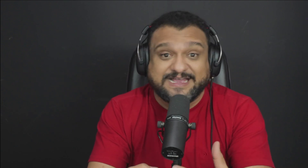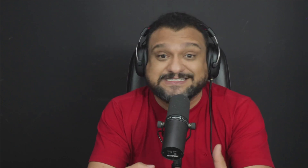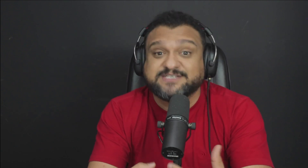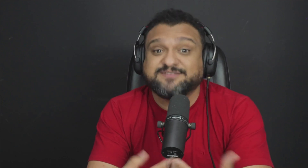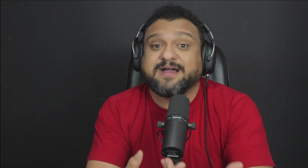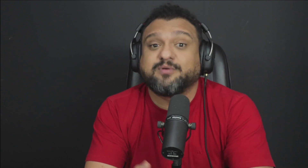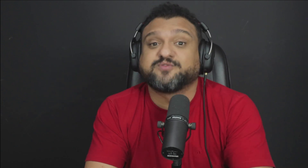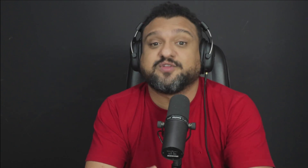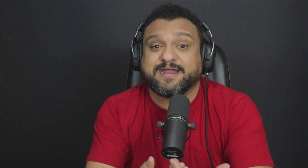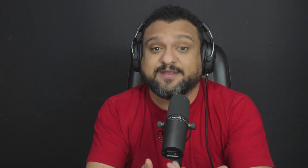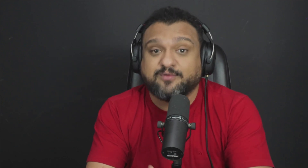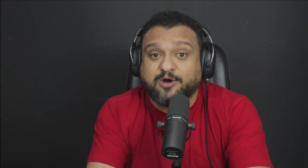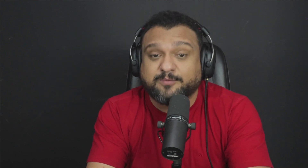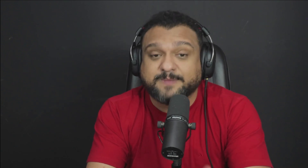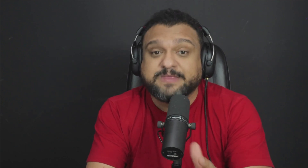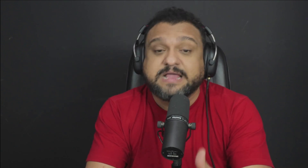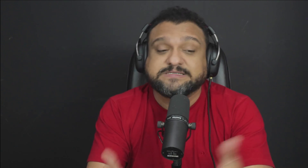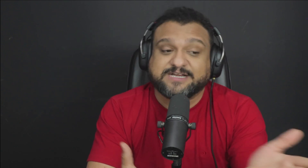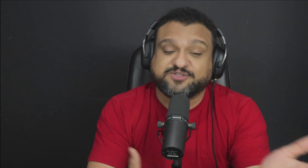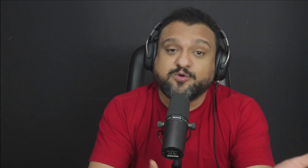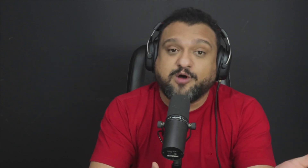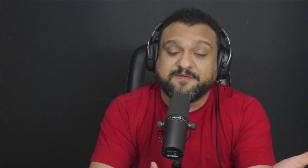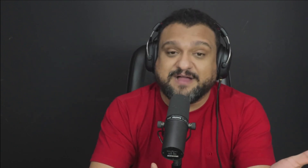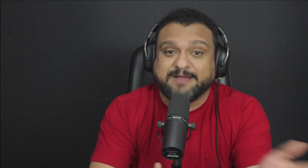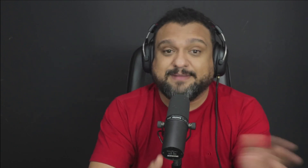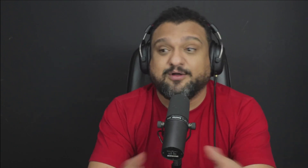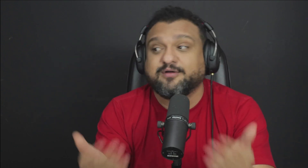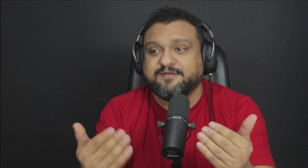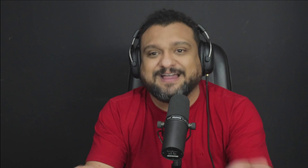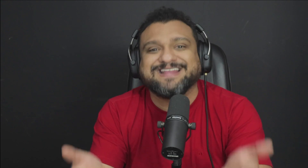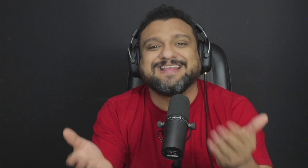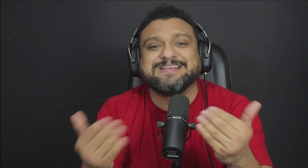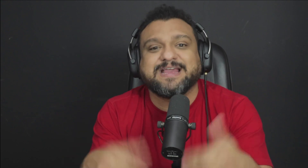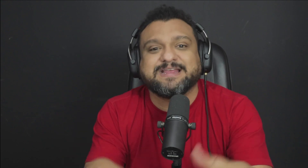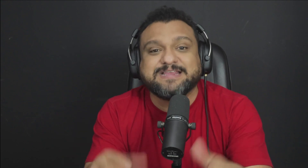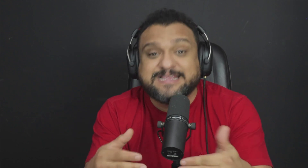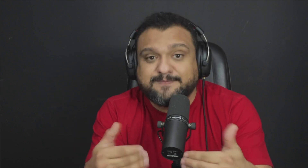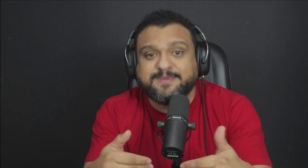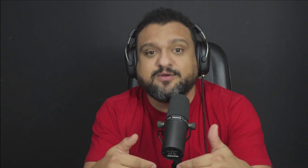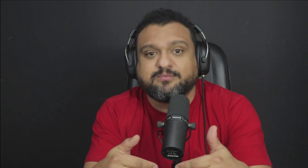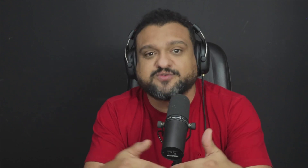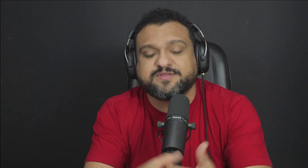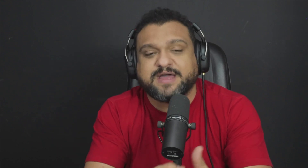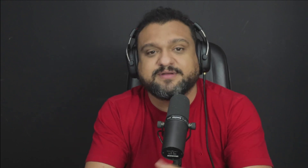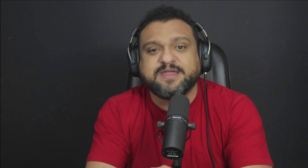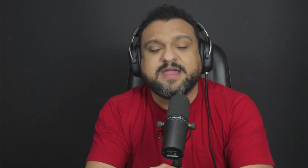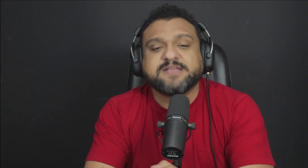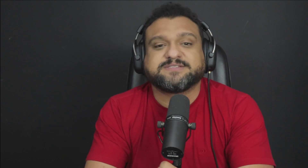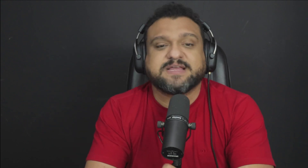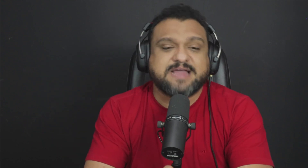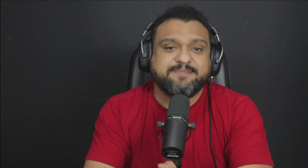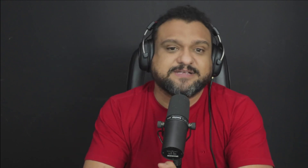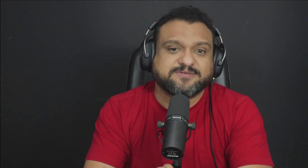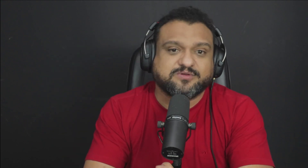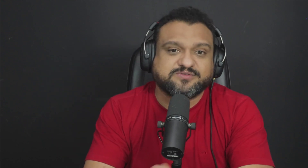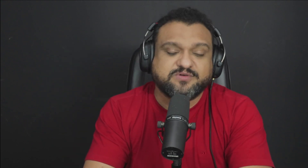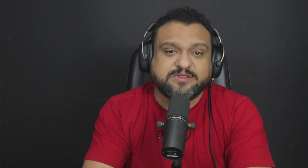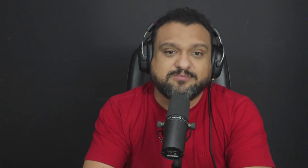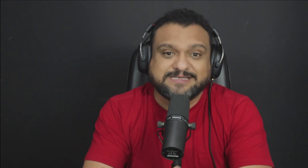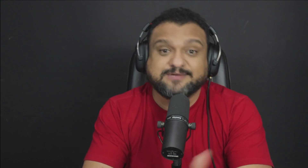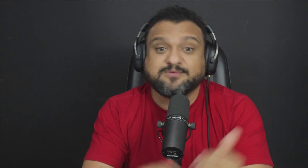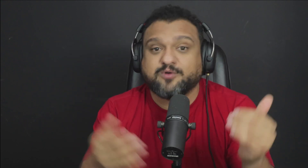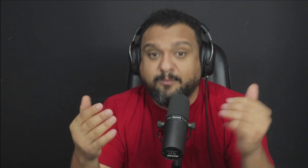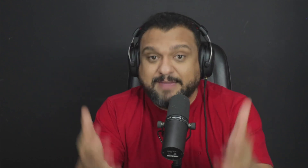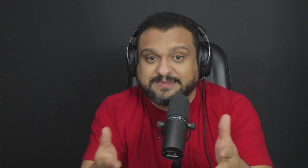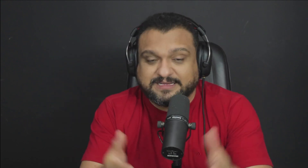que forma vai incentivar bolsonaro da golpe você acha que o golpe vai acabar logo e vai inibir o bolsonaro de tentar mesmo solução